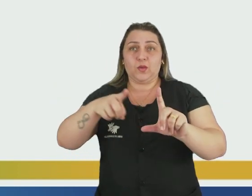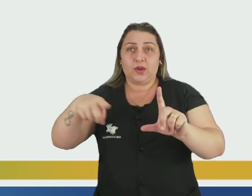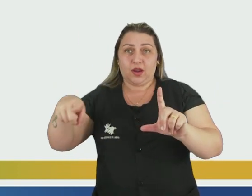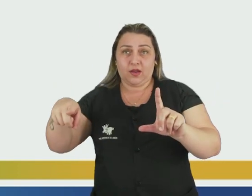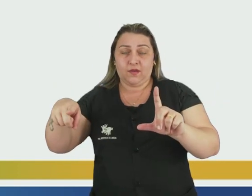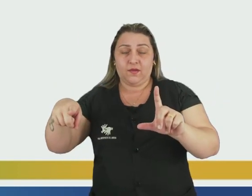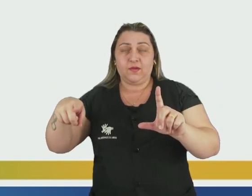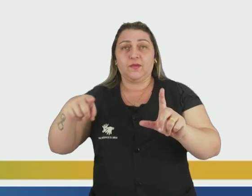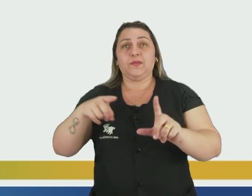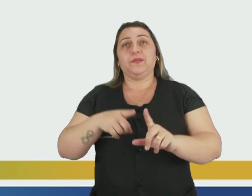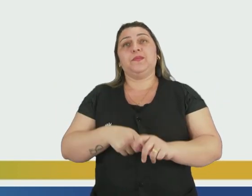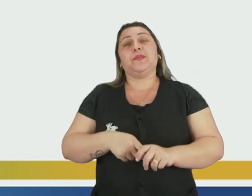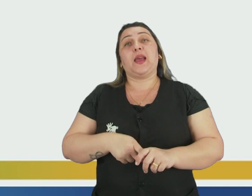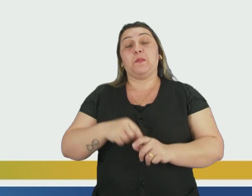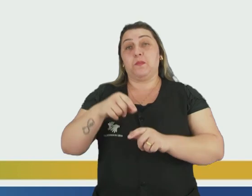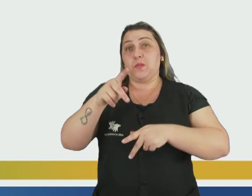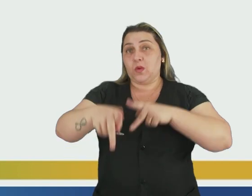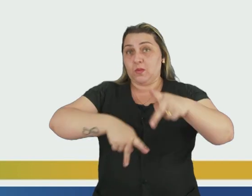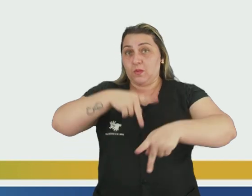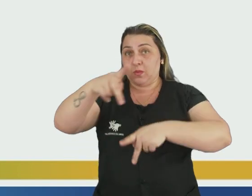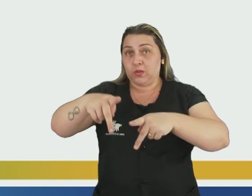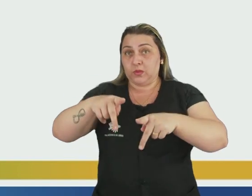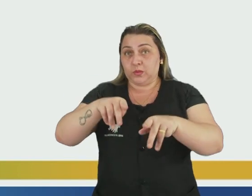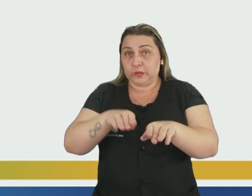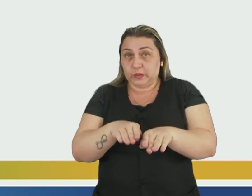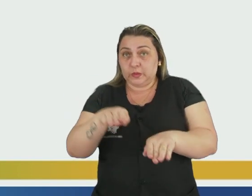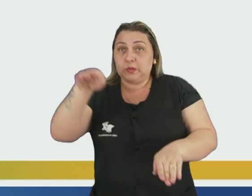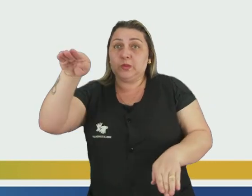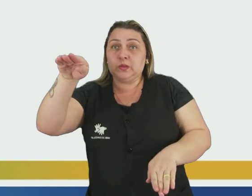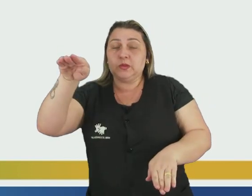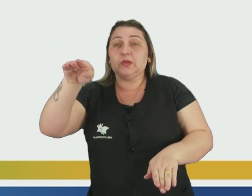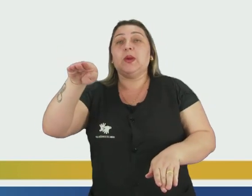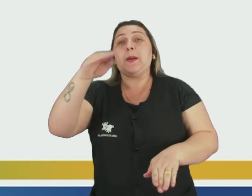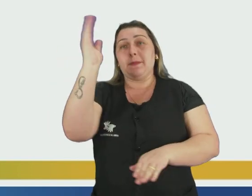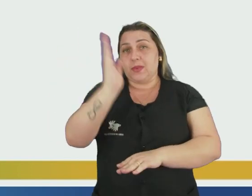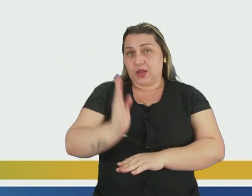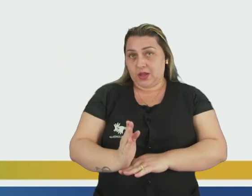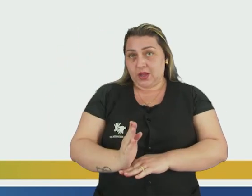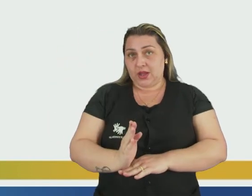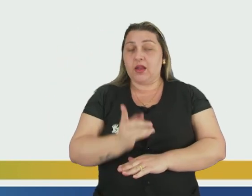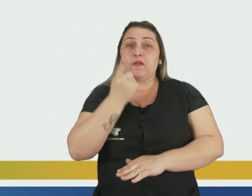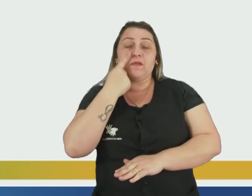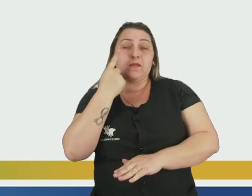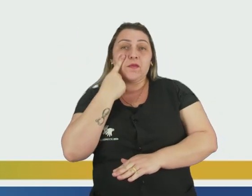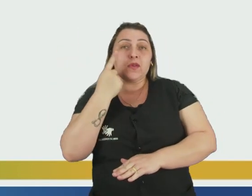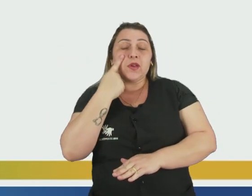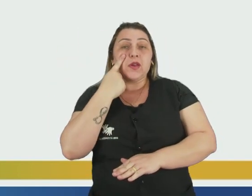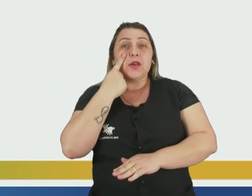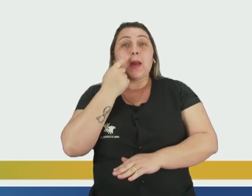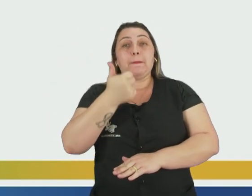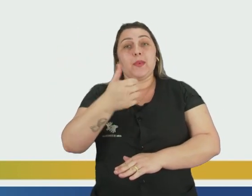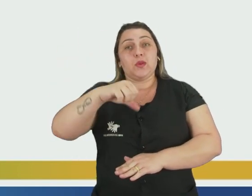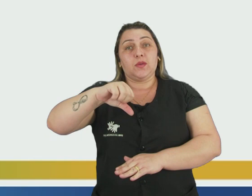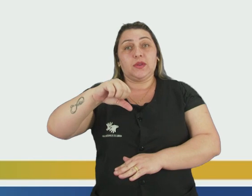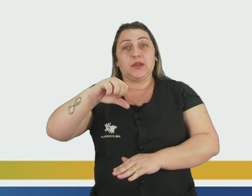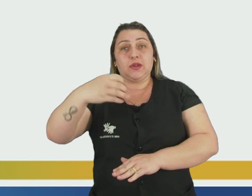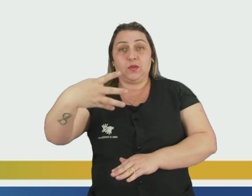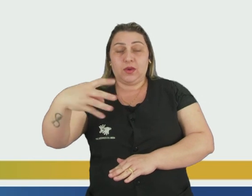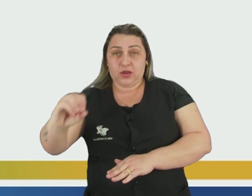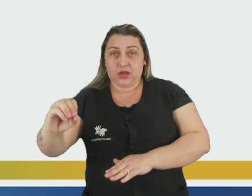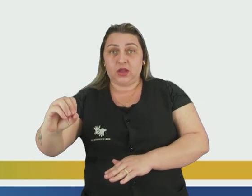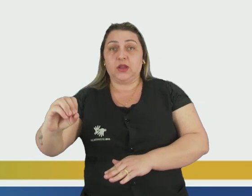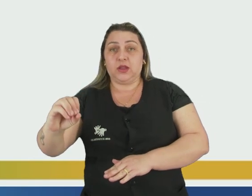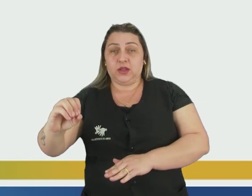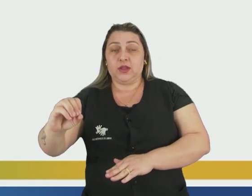trata da evolução da população brasileira. Observem que entre